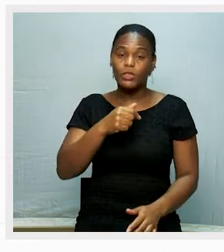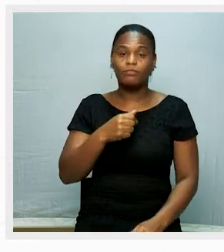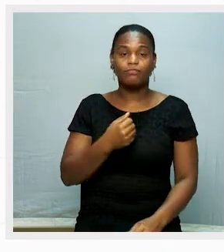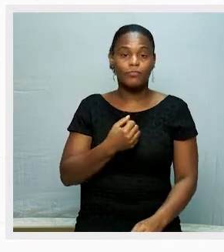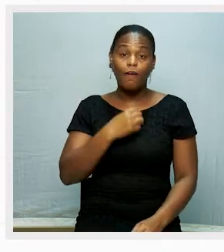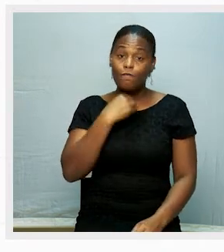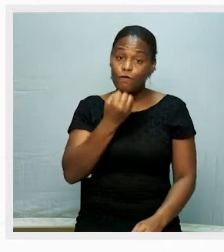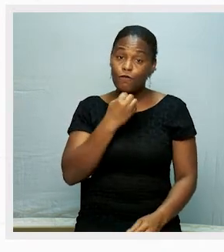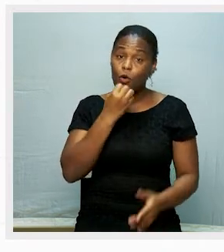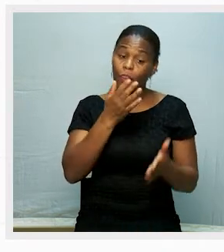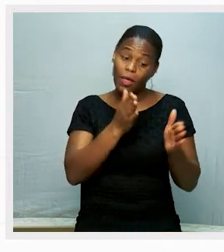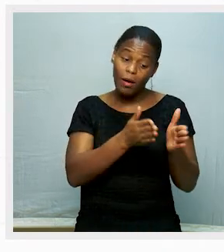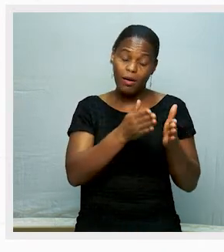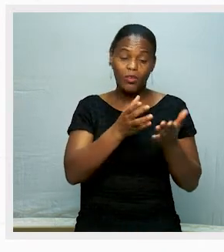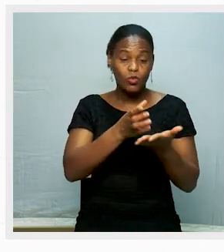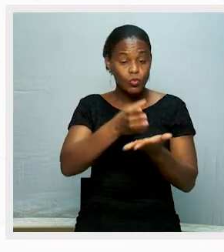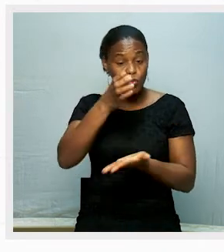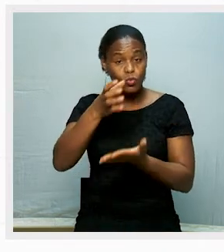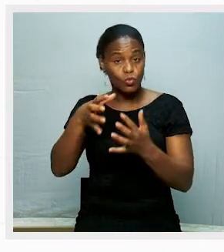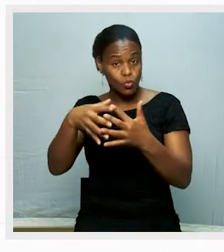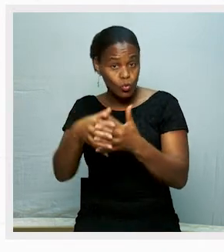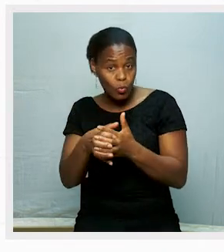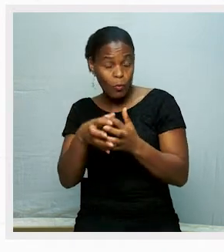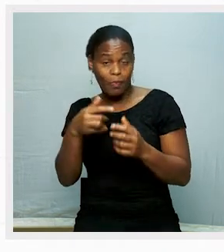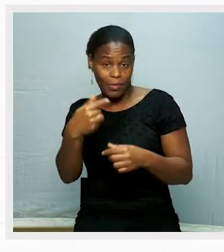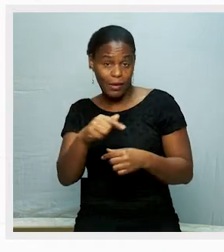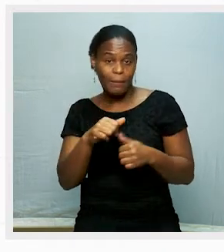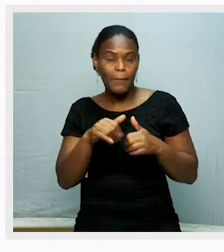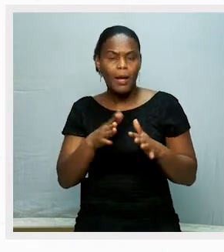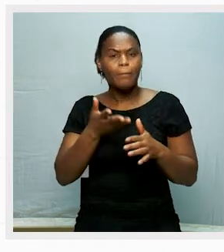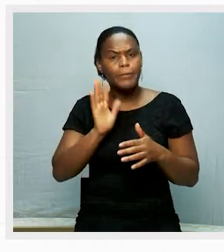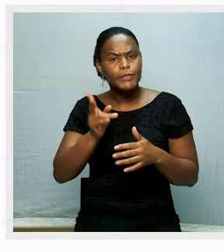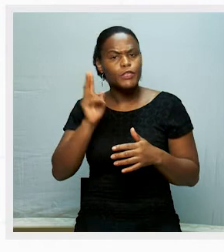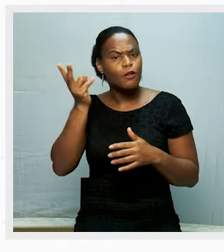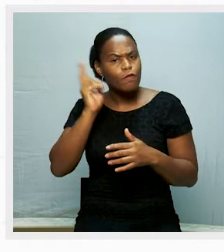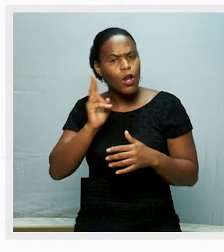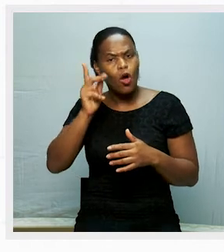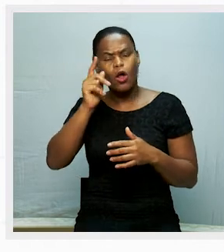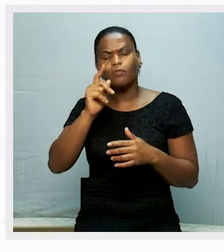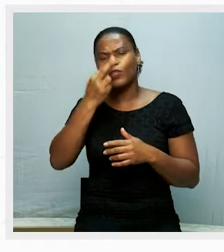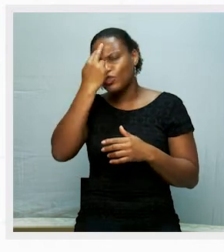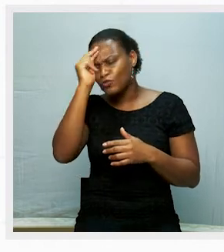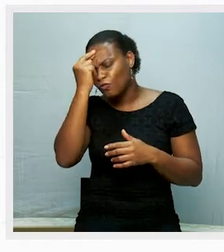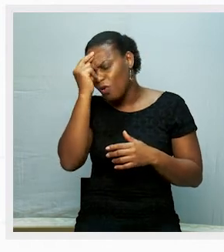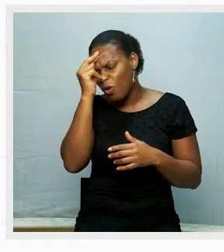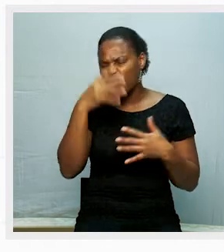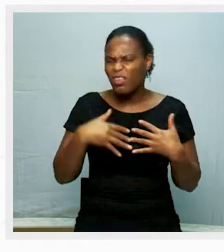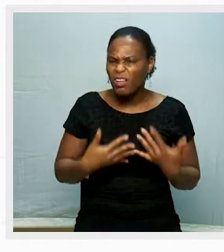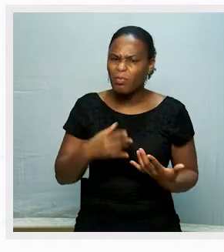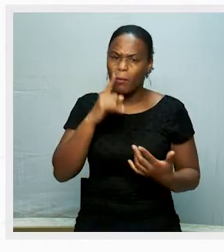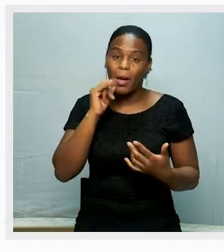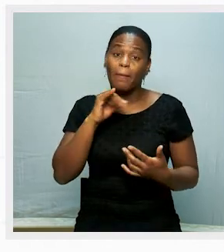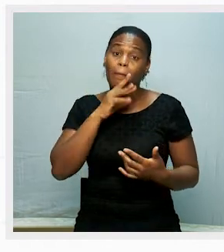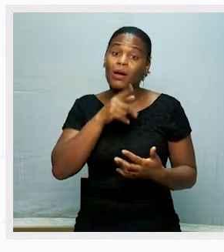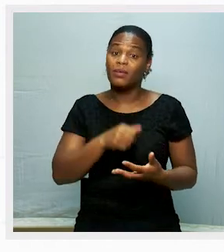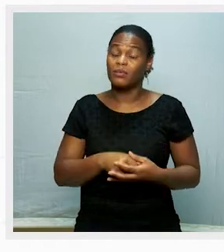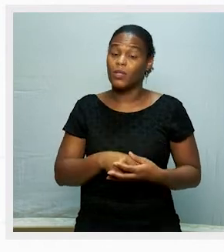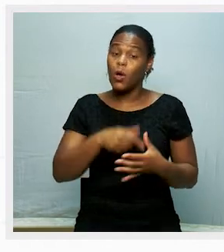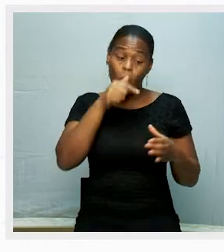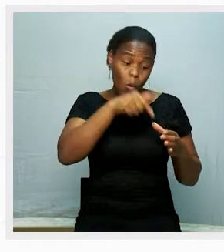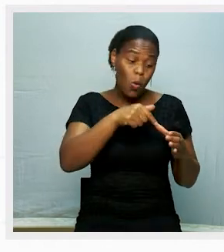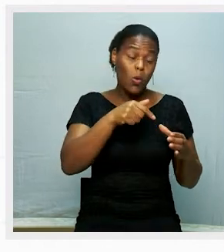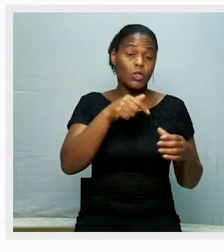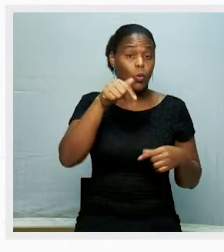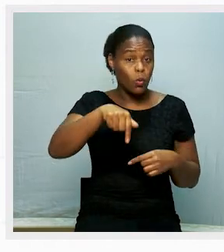fruta e um copo de sumo, mas temos que valorizar o esforço dos nossos pais. Hoje temos isto,